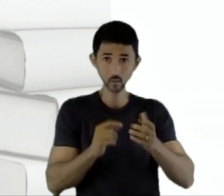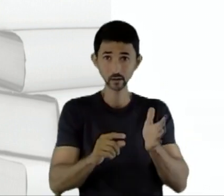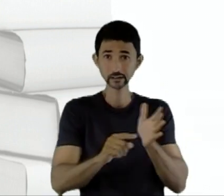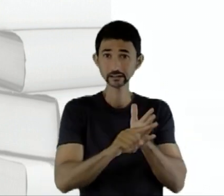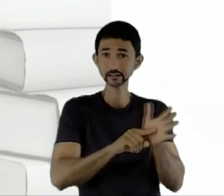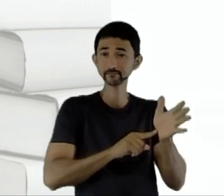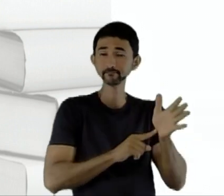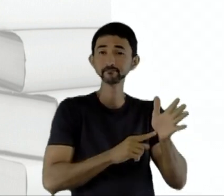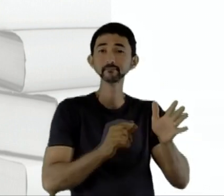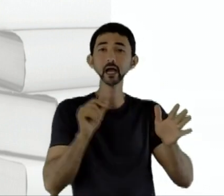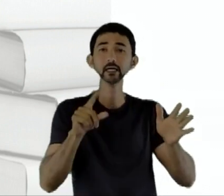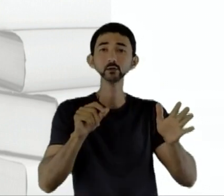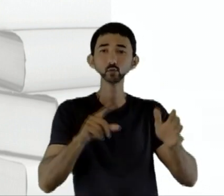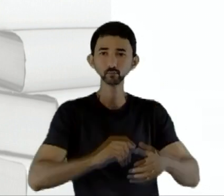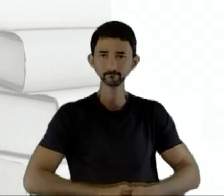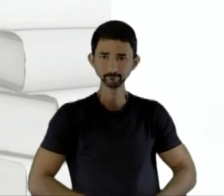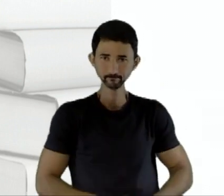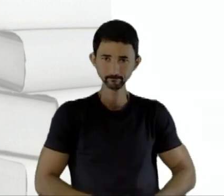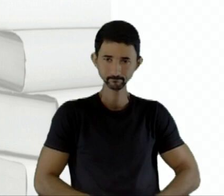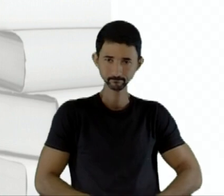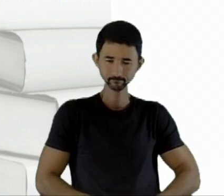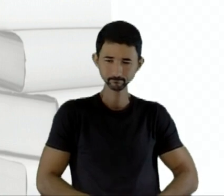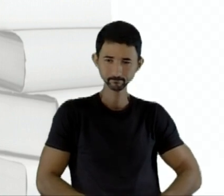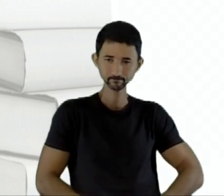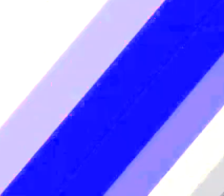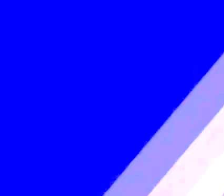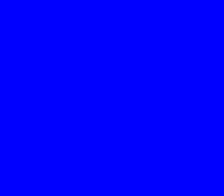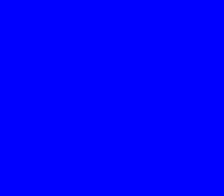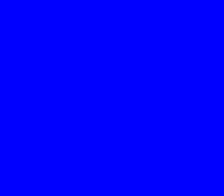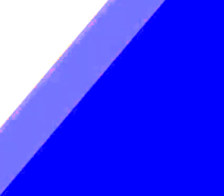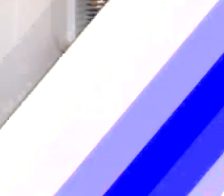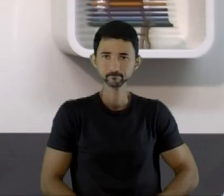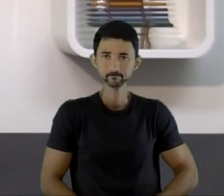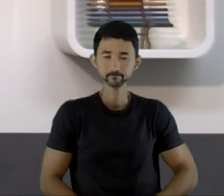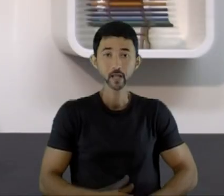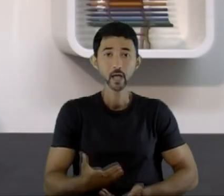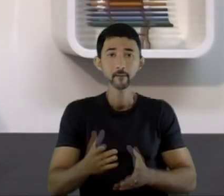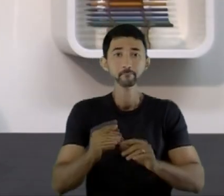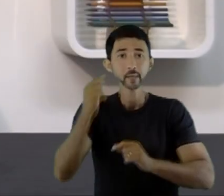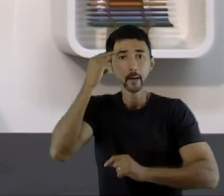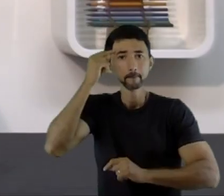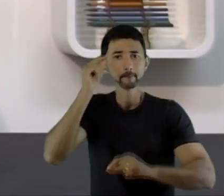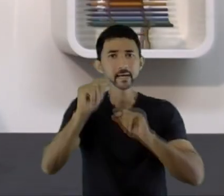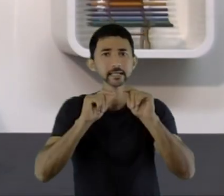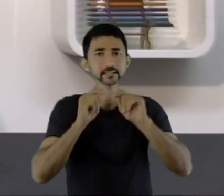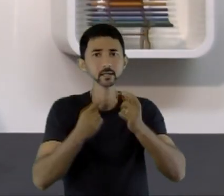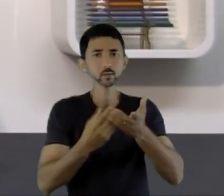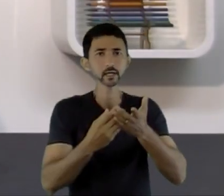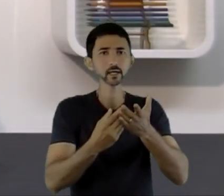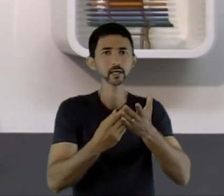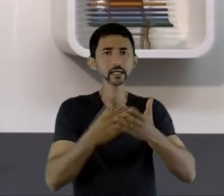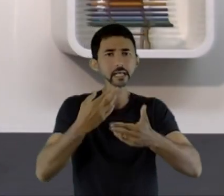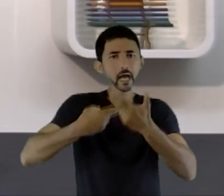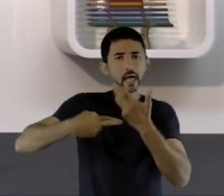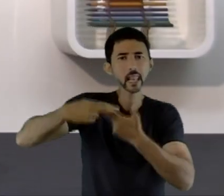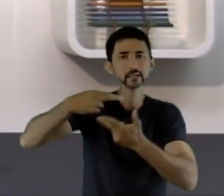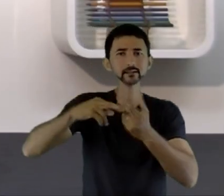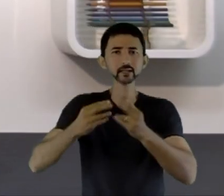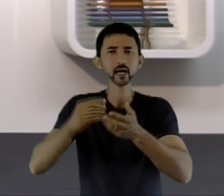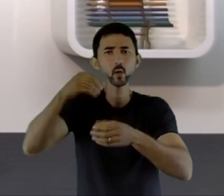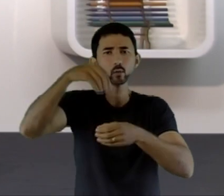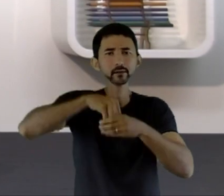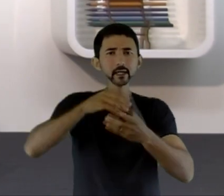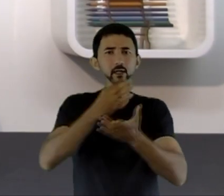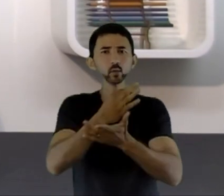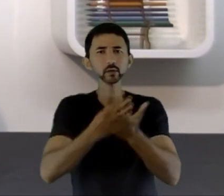coisa tá destacadinha aqui. Olha para mim um instantinho. Quando você pensa a respeito dessas relações